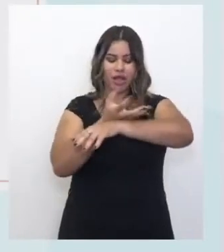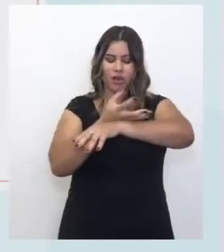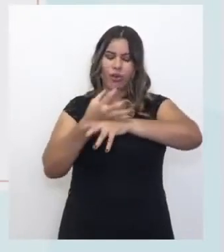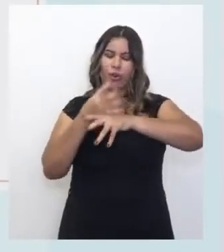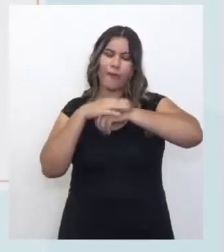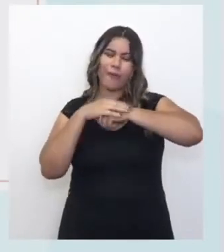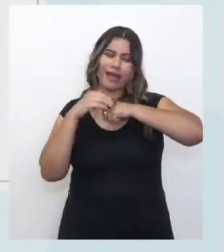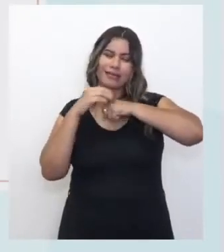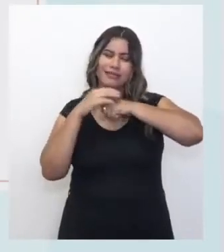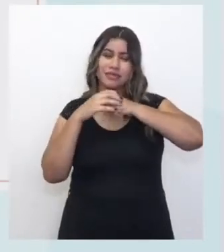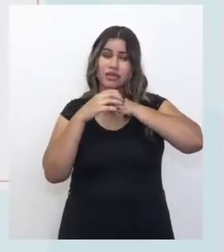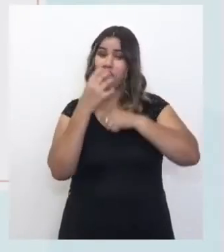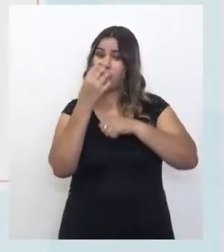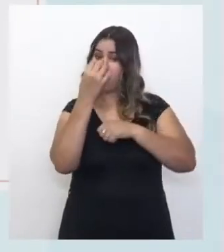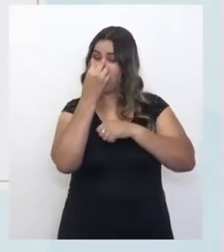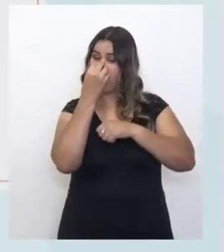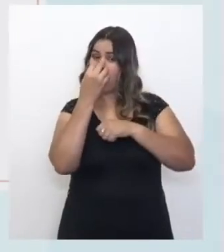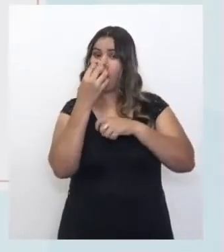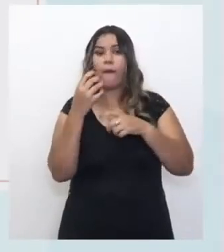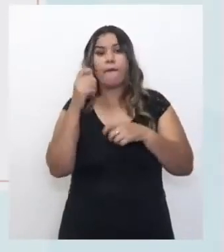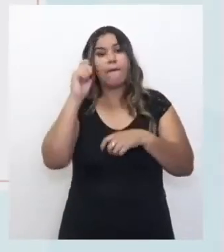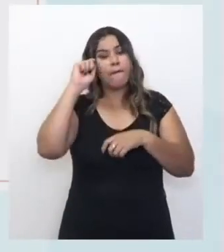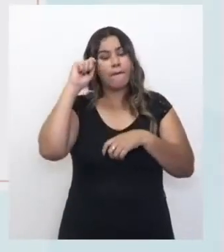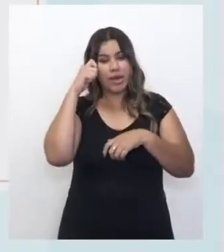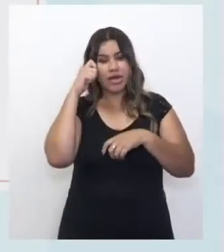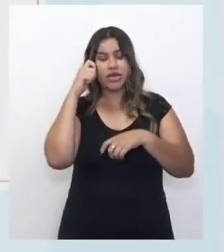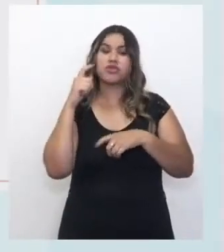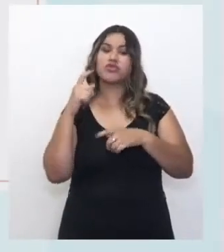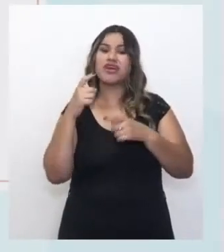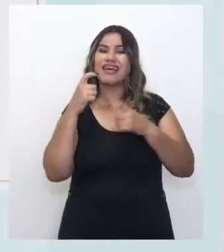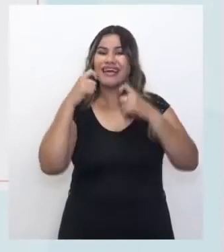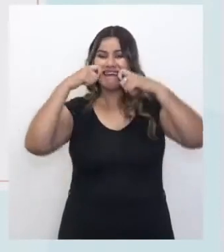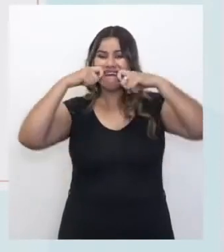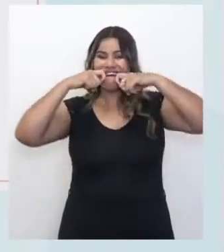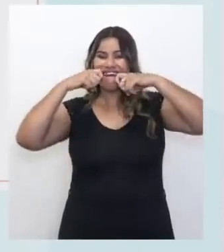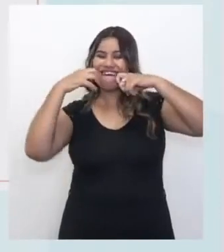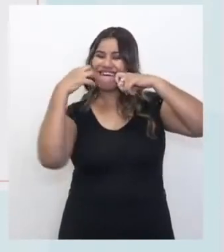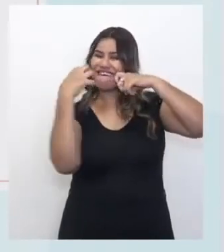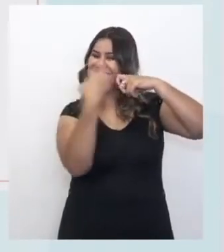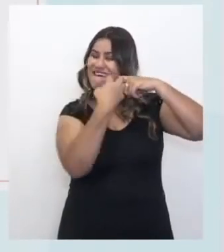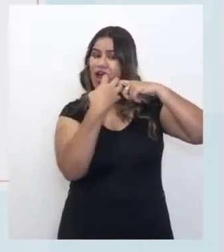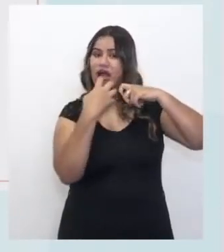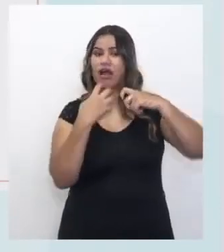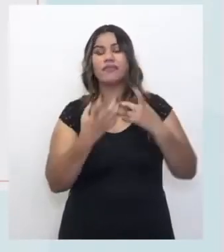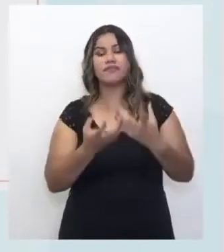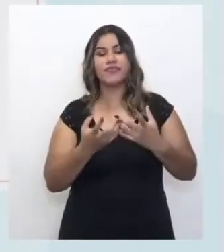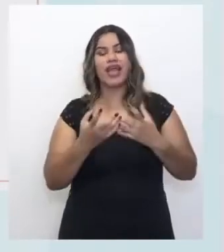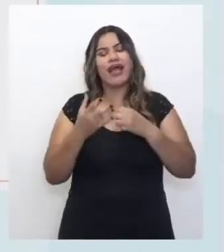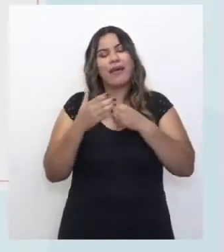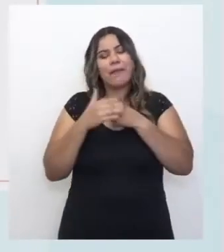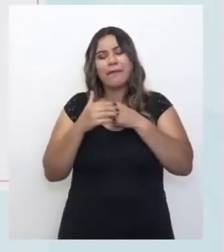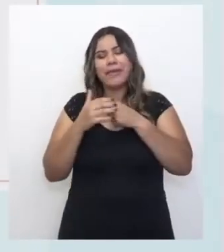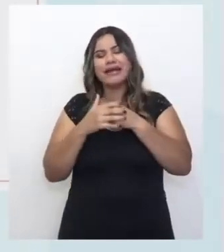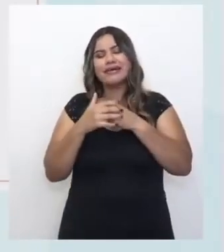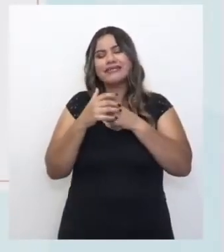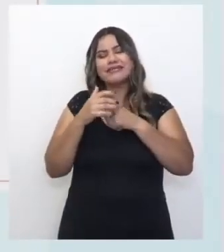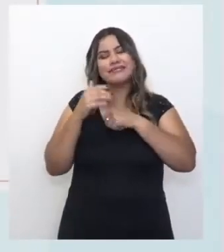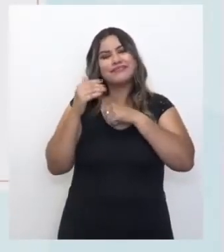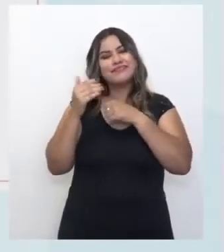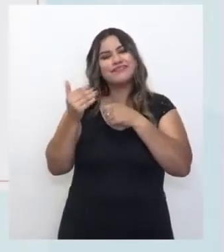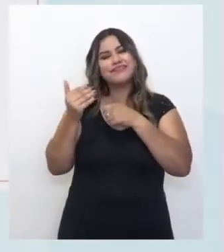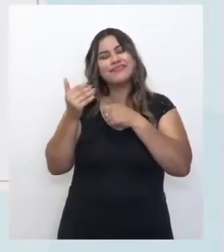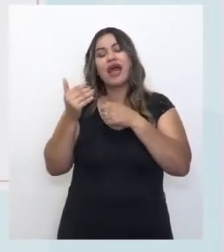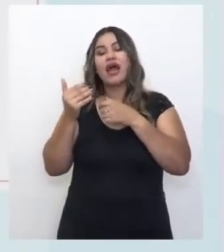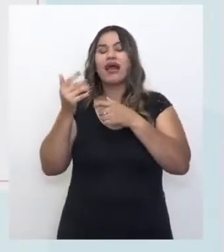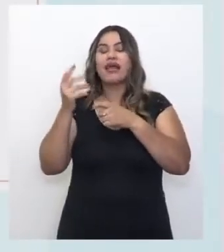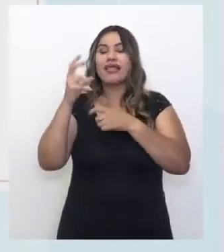e possui apenas 4 dentes grandes e amolecidos. É mansa, carinhosa e muito inteligente. Ela atende